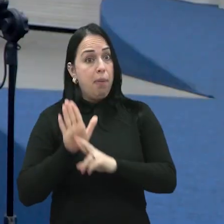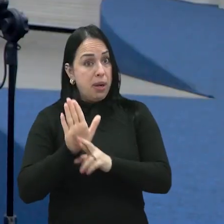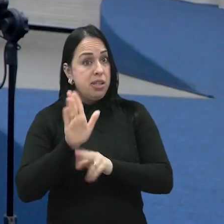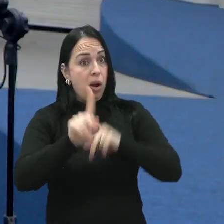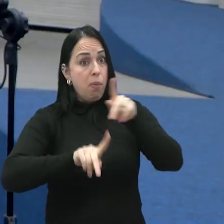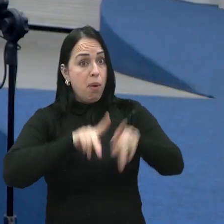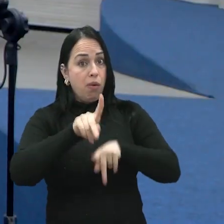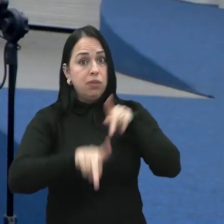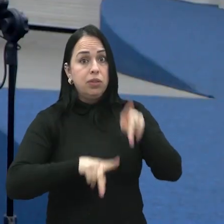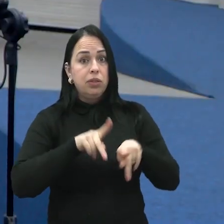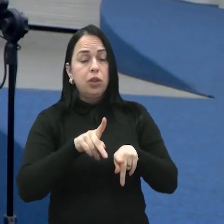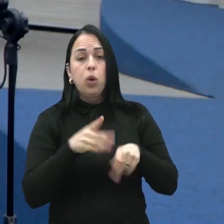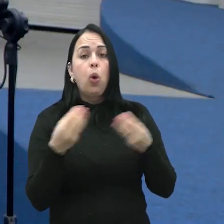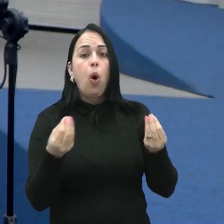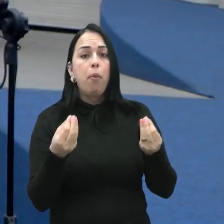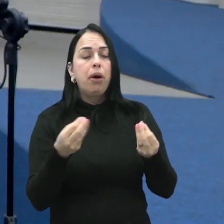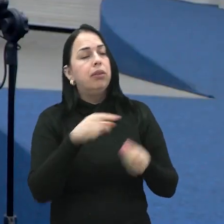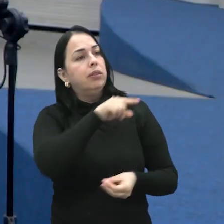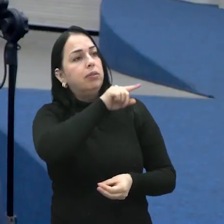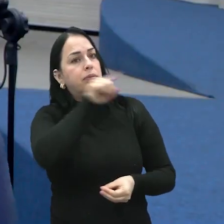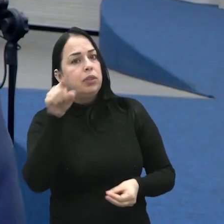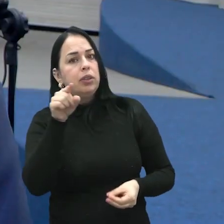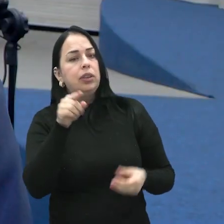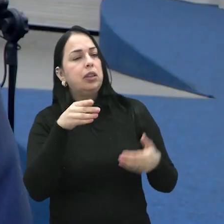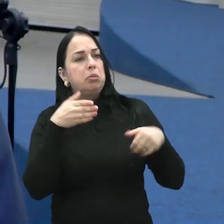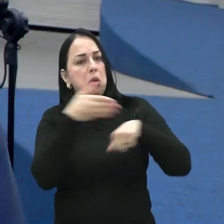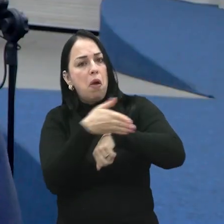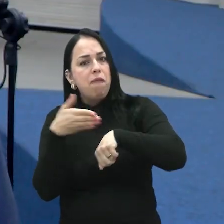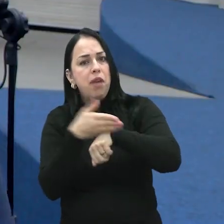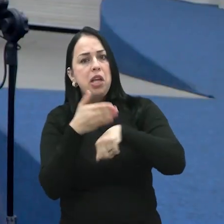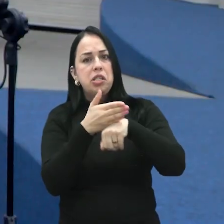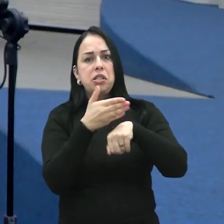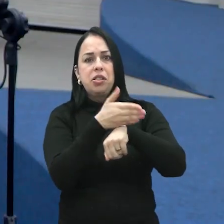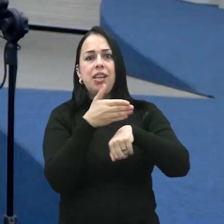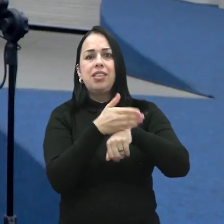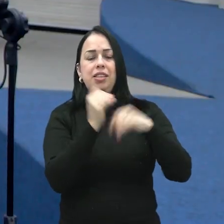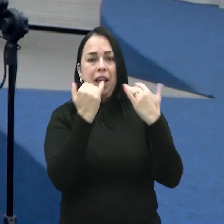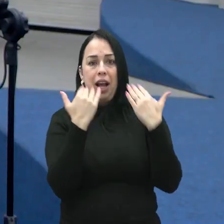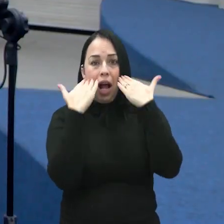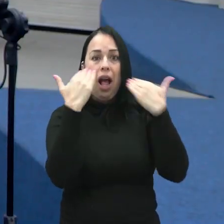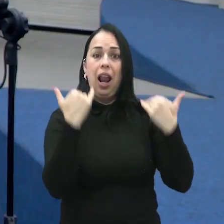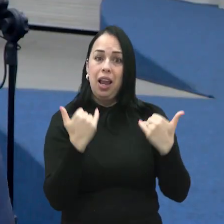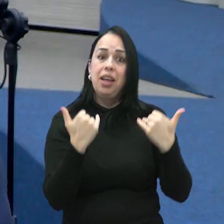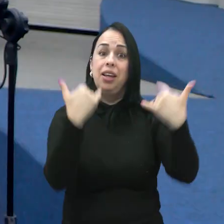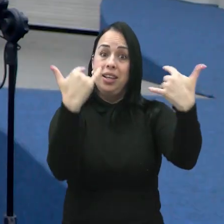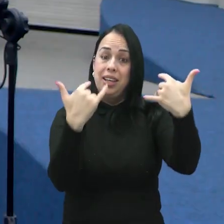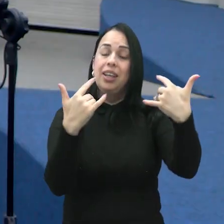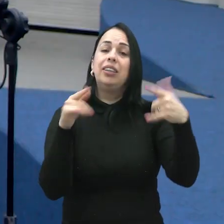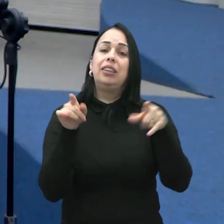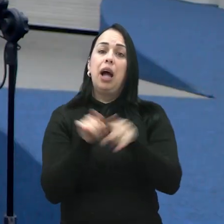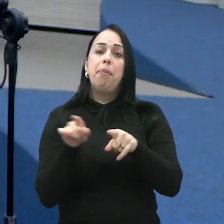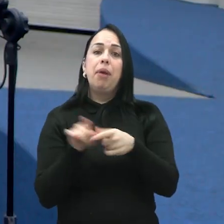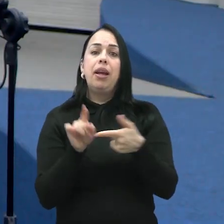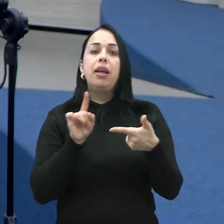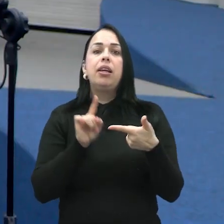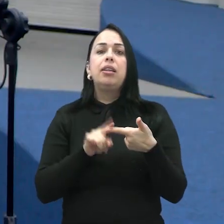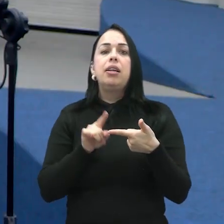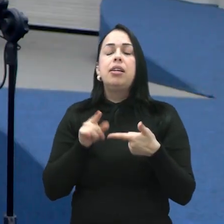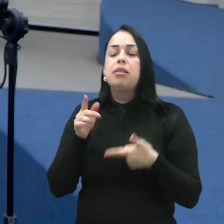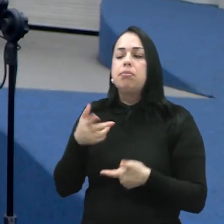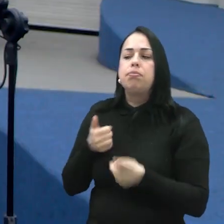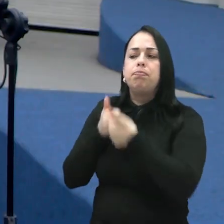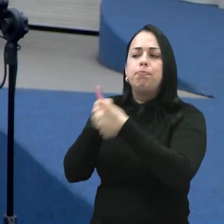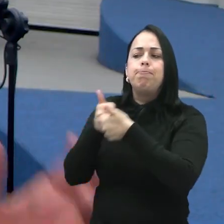A representatividade popular se faz nas galerias, se faz junto